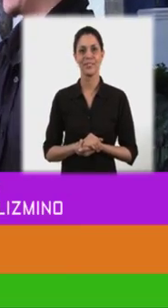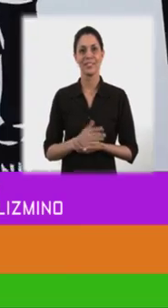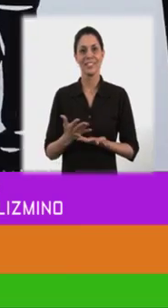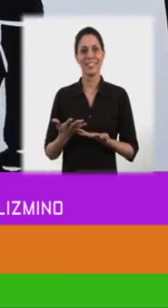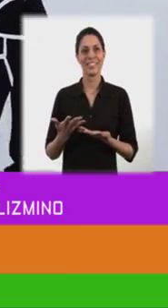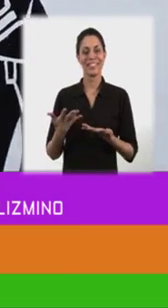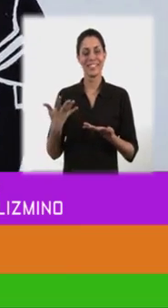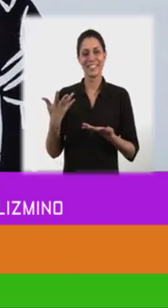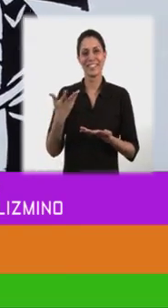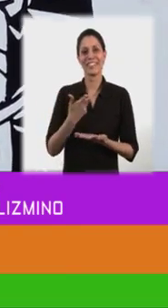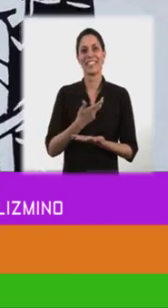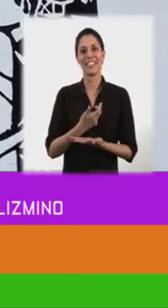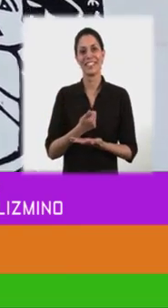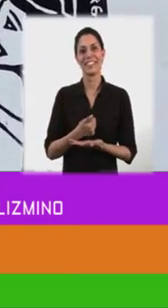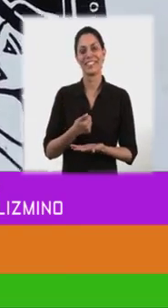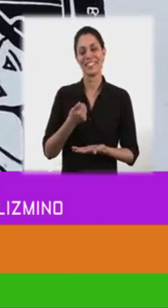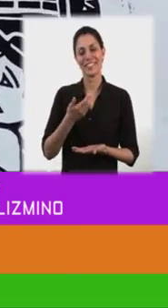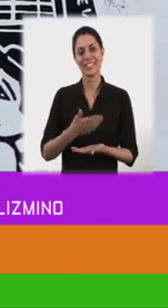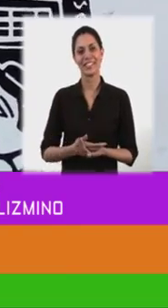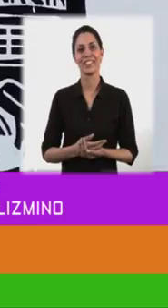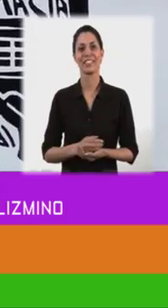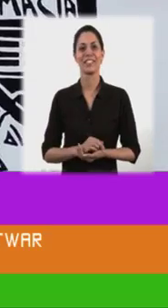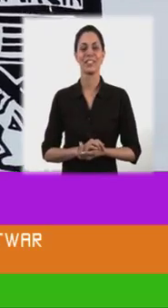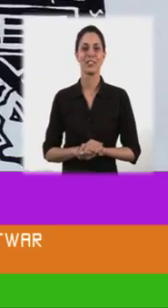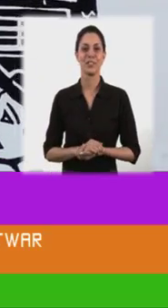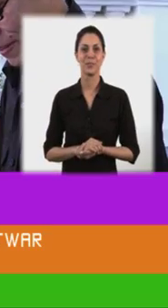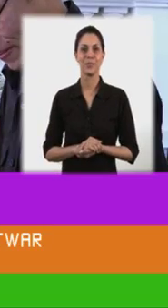Ah, que delícia! Ser feliz.